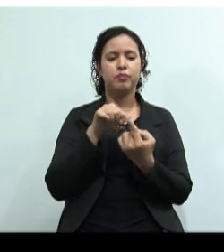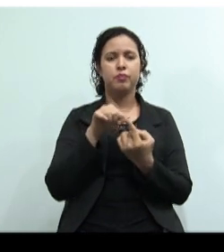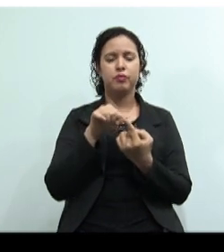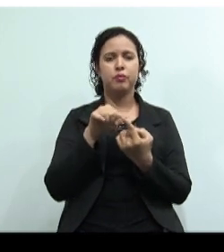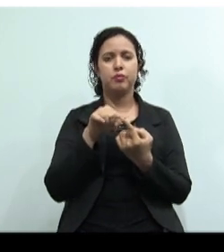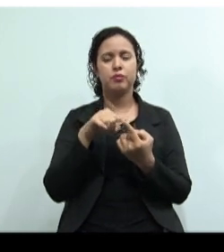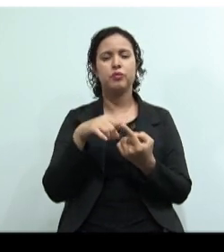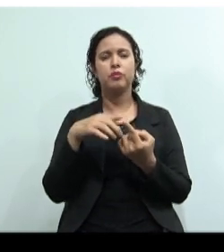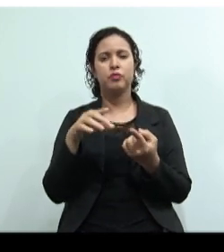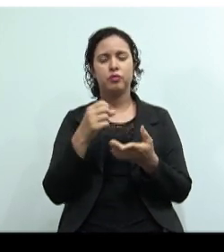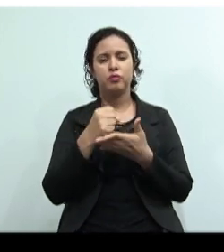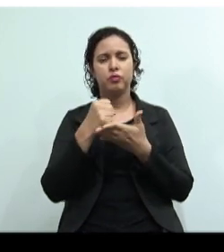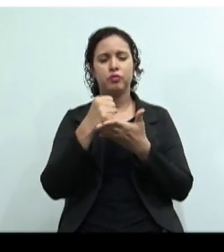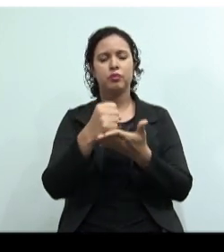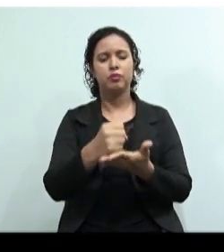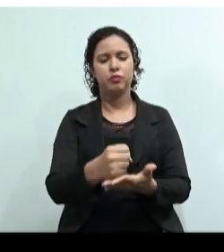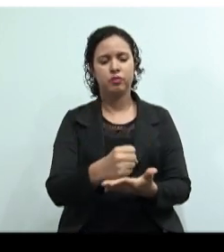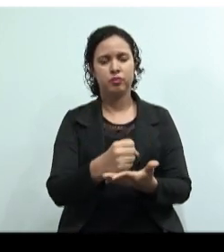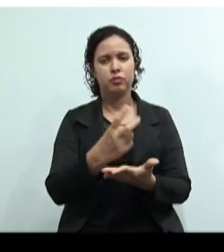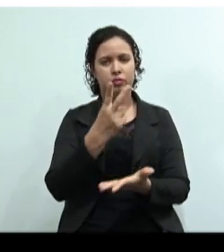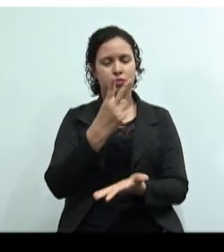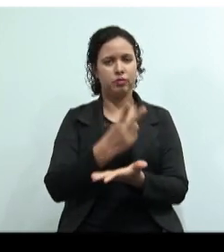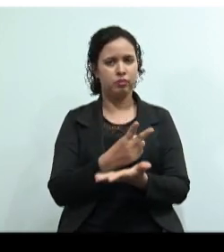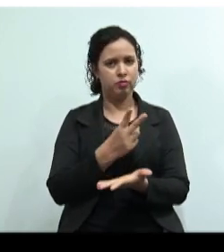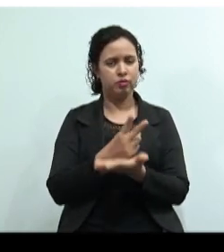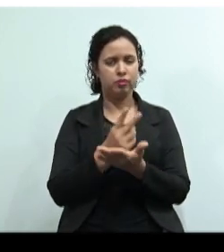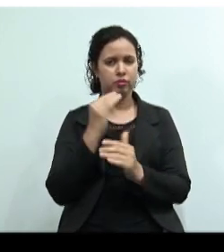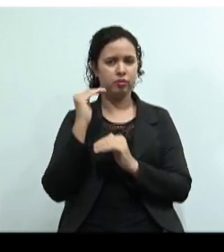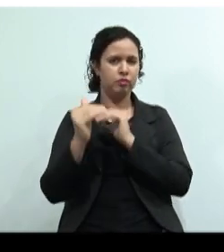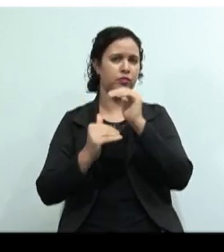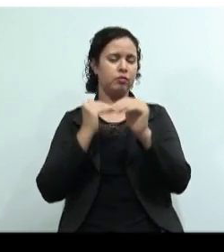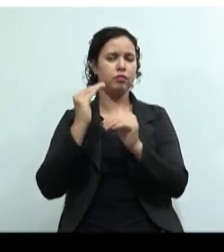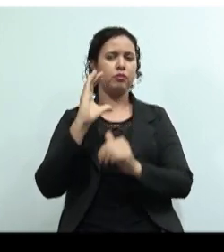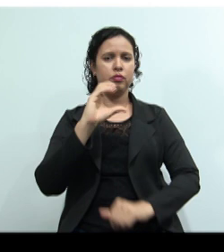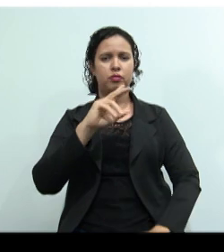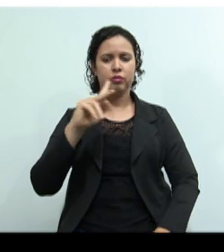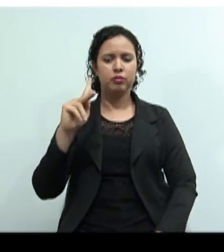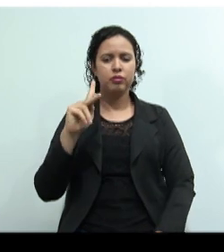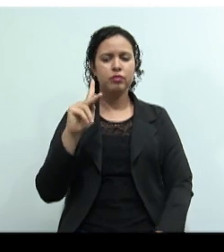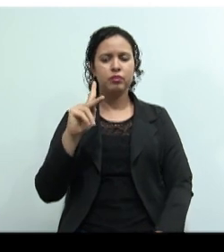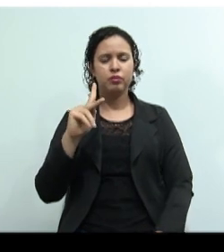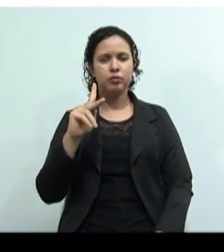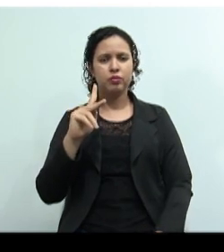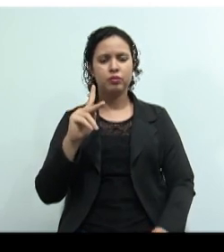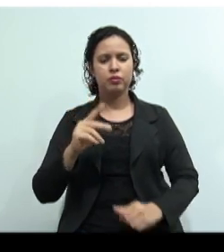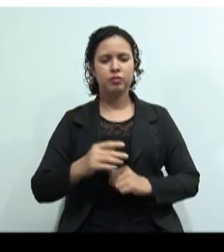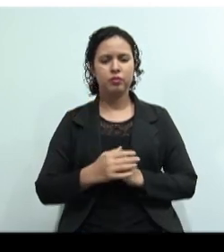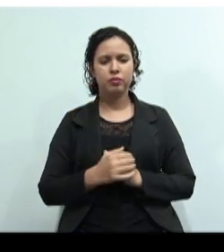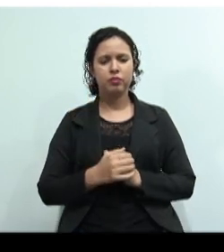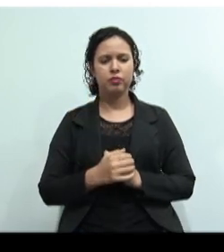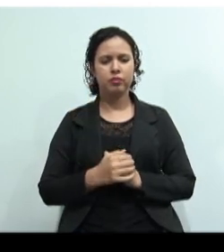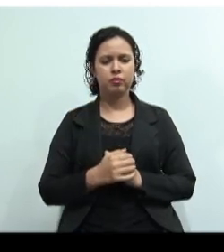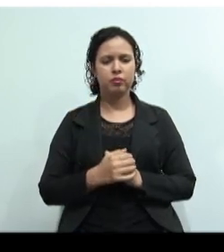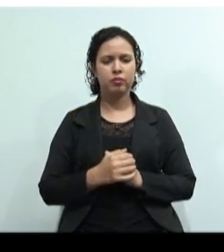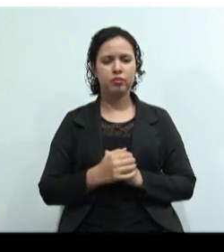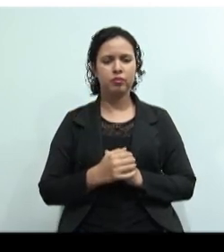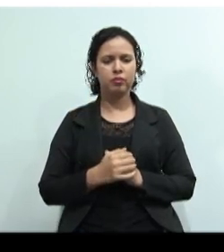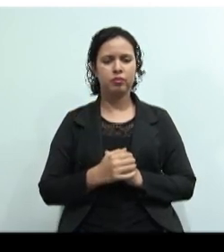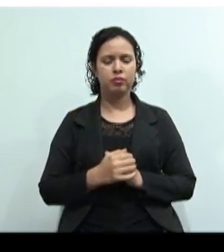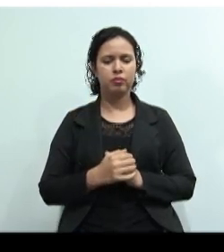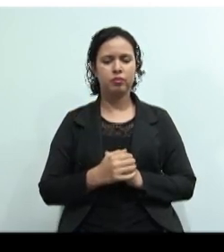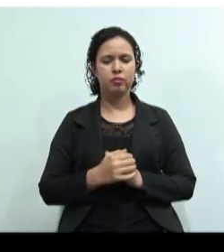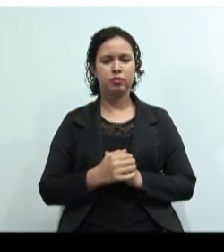Promover a continuidade e o crescimento da cooperativa. Tem um errinho de português aí, depois eu vou ajustar